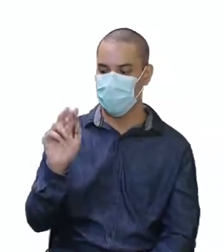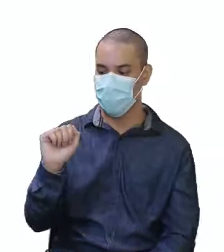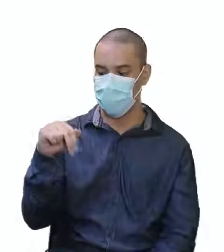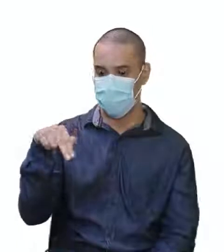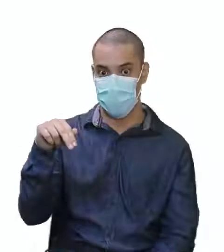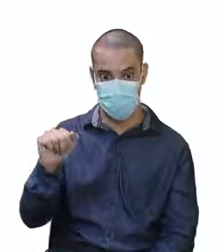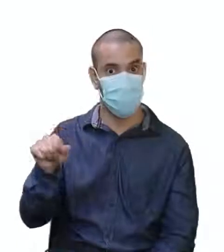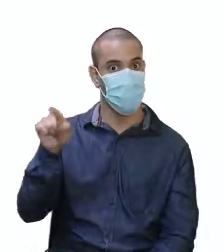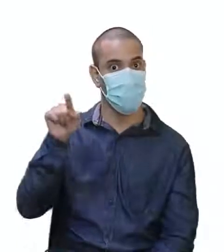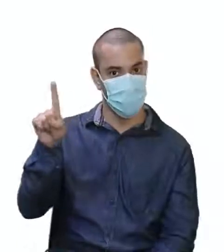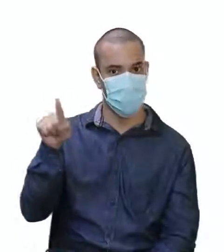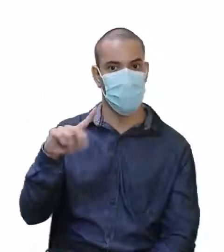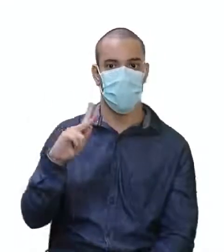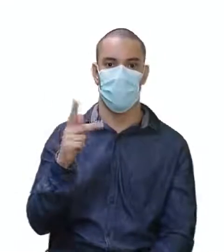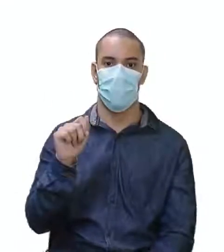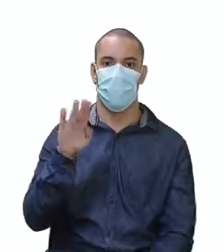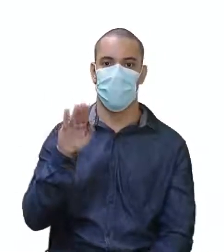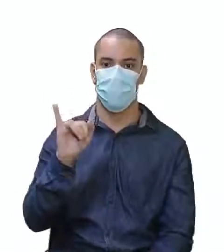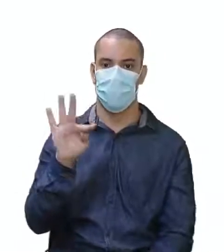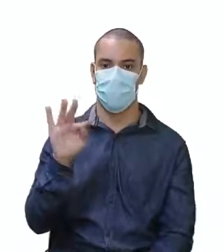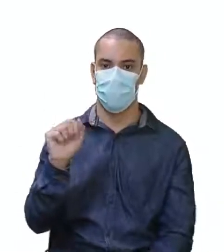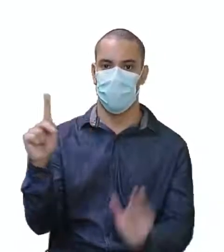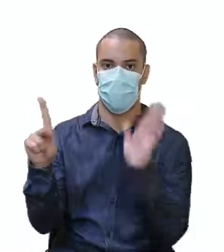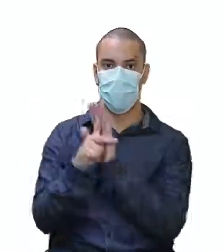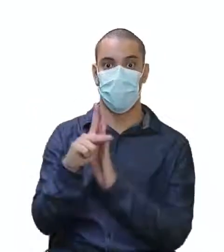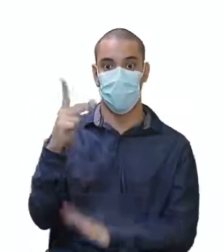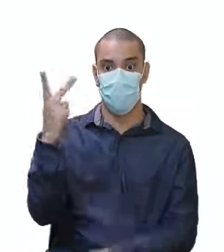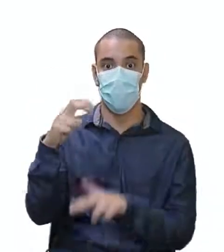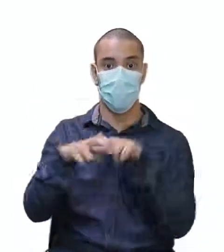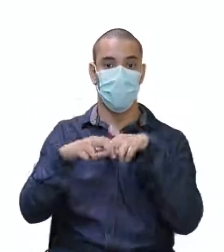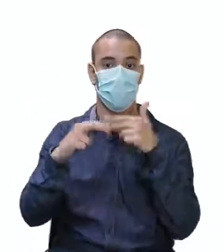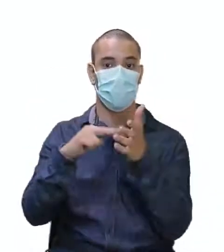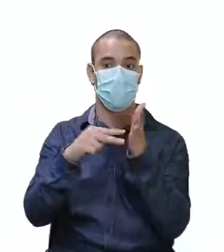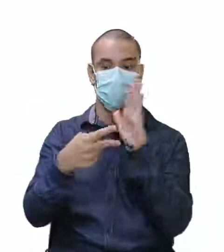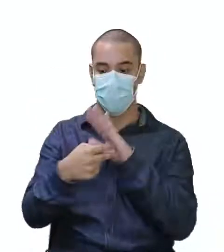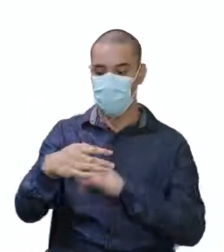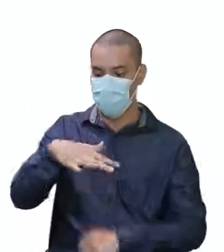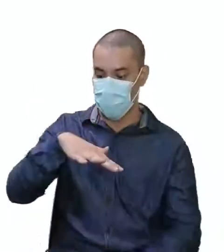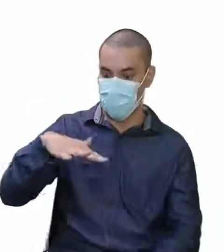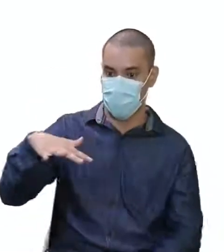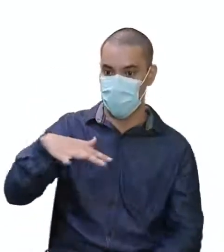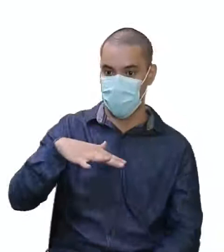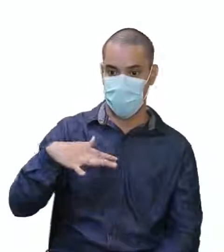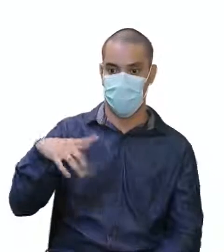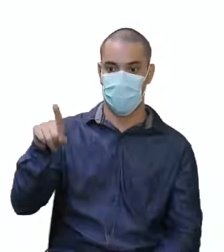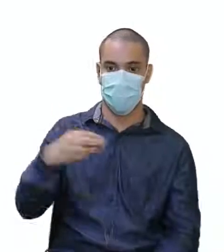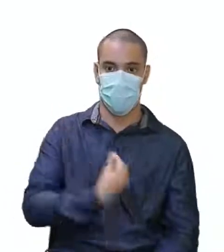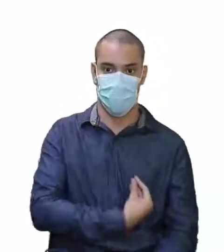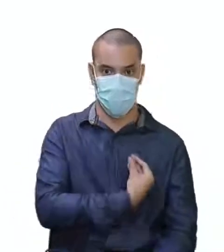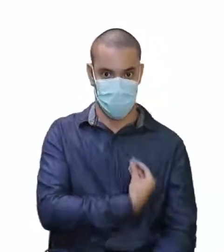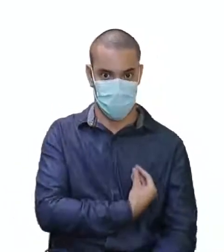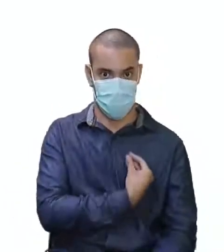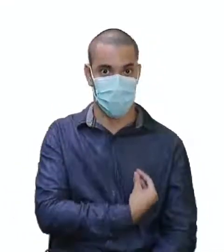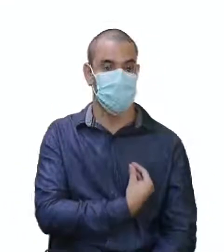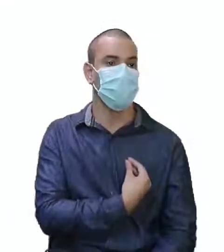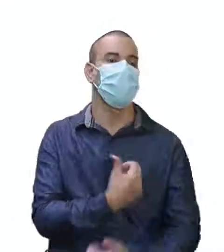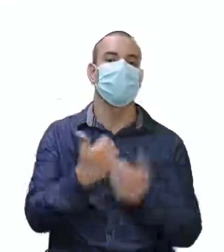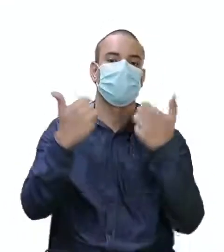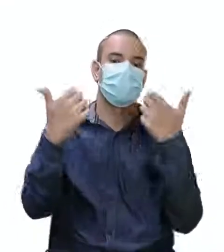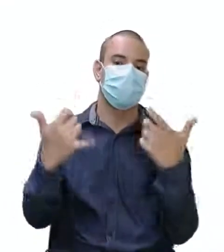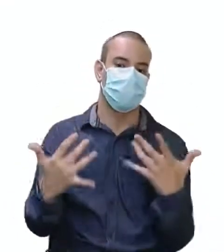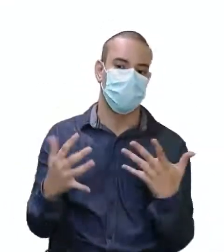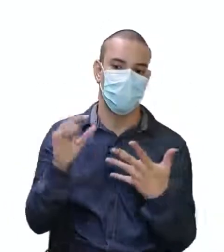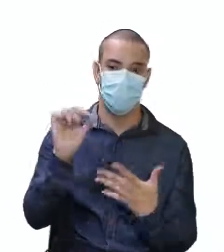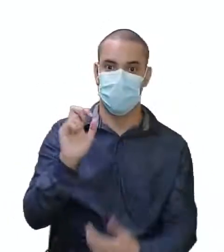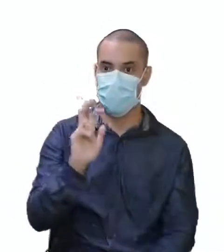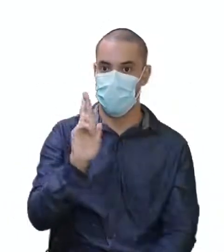savana, tá bom? Então é especificamente o tipo de ambiente em que ele vive. E veja bem, eu não estou